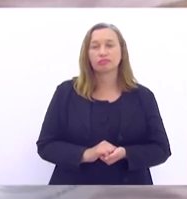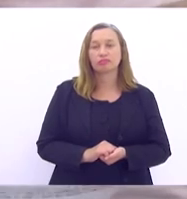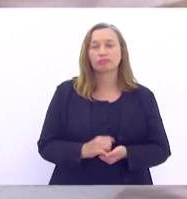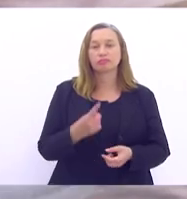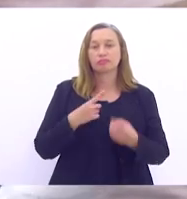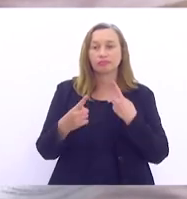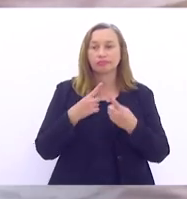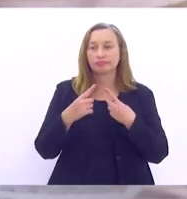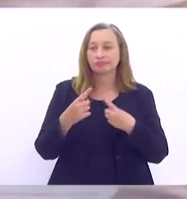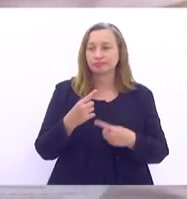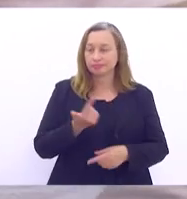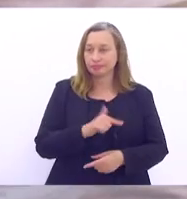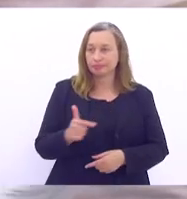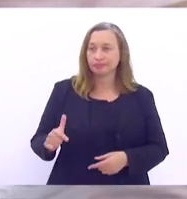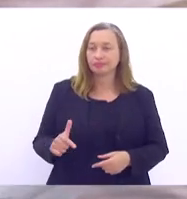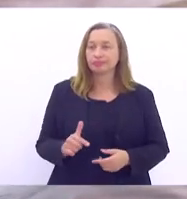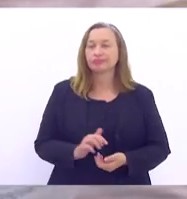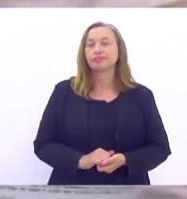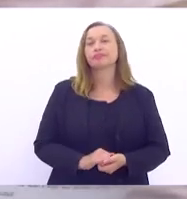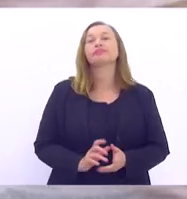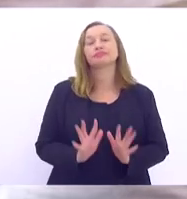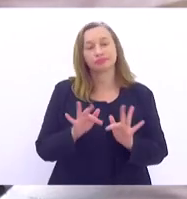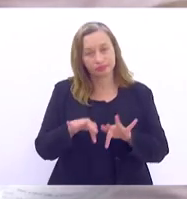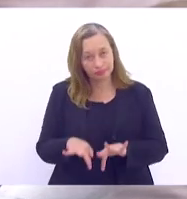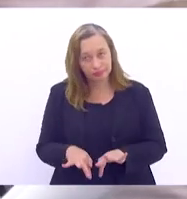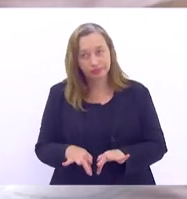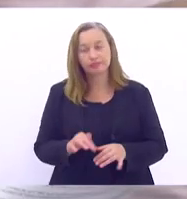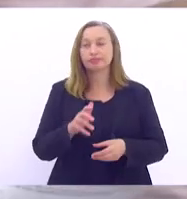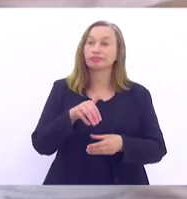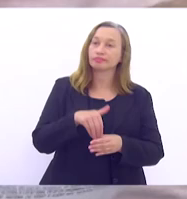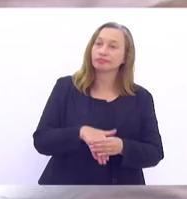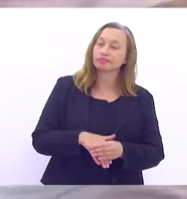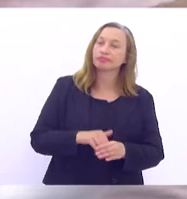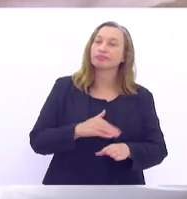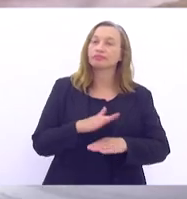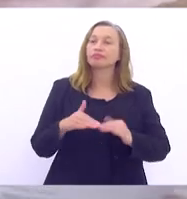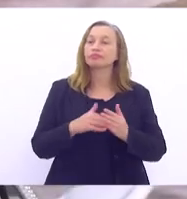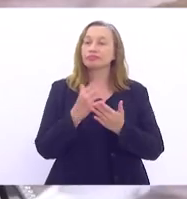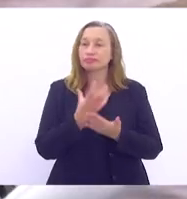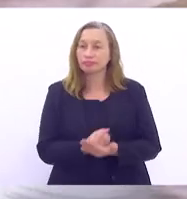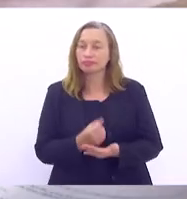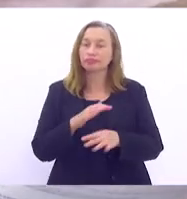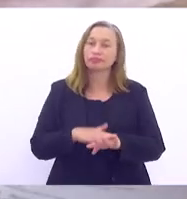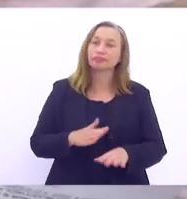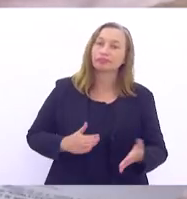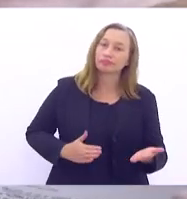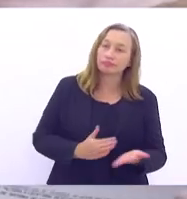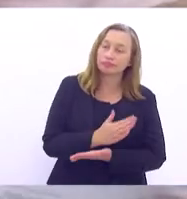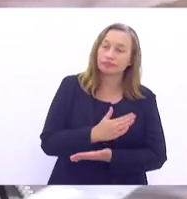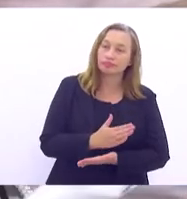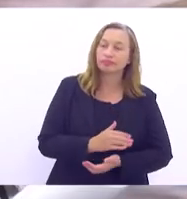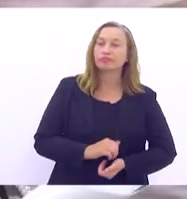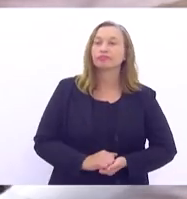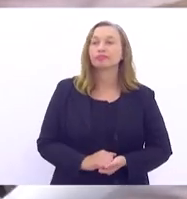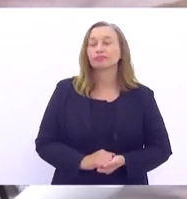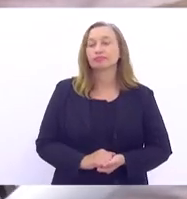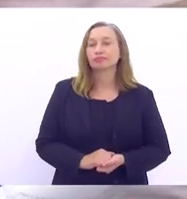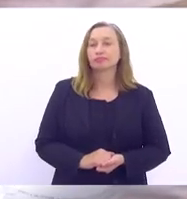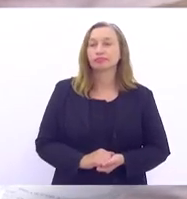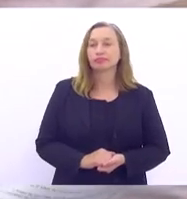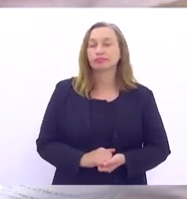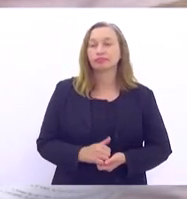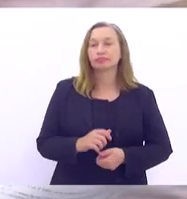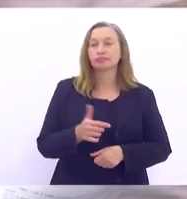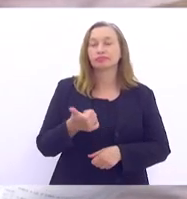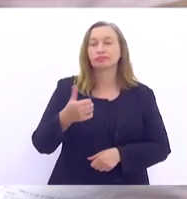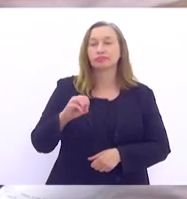Em discussão, não havendo quem queira discutir, encerrada a discussão, em votação, os senhores que aprovam permaneçam como estão, aprovado. 10